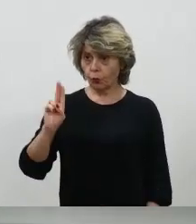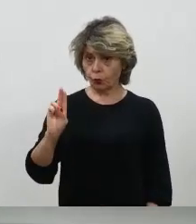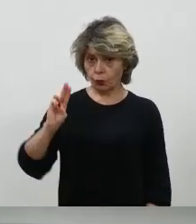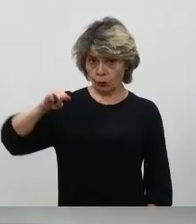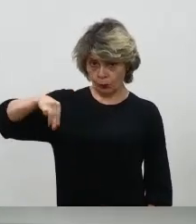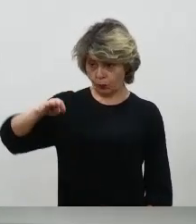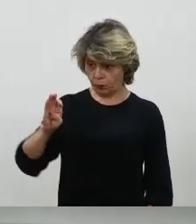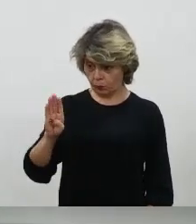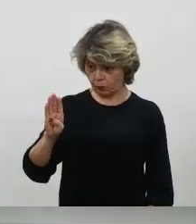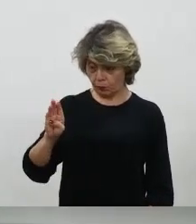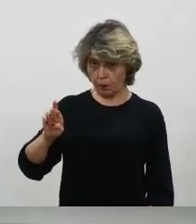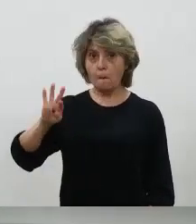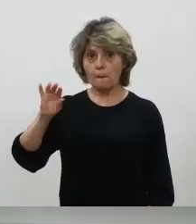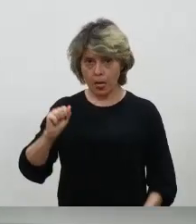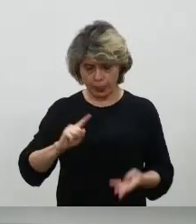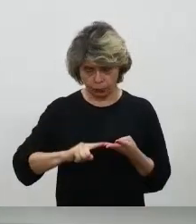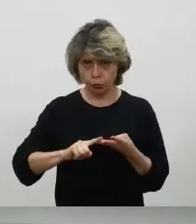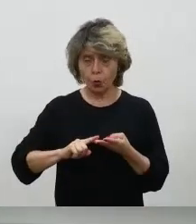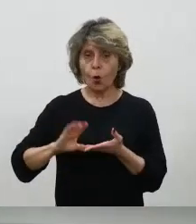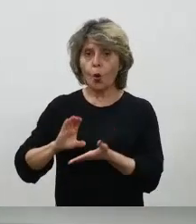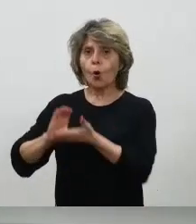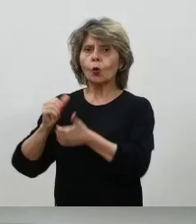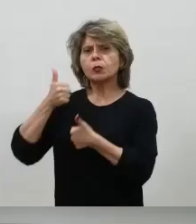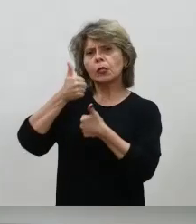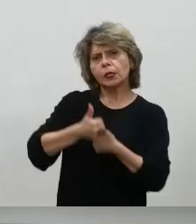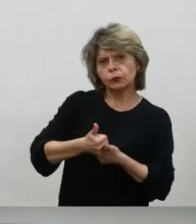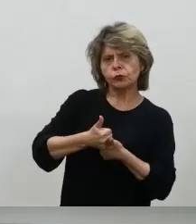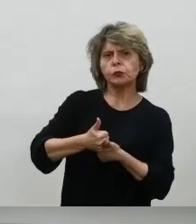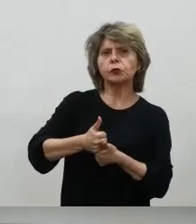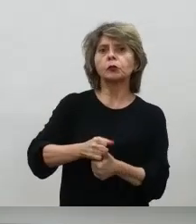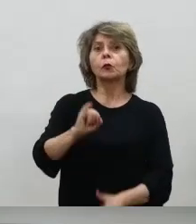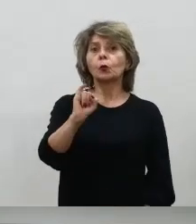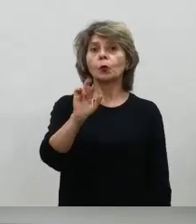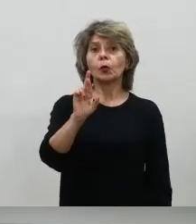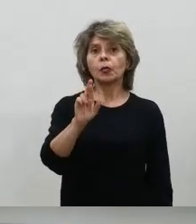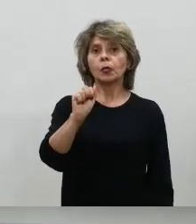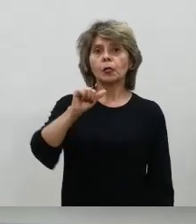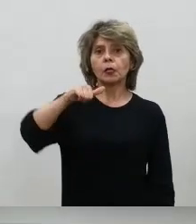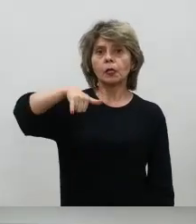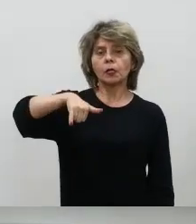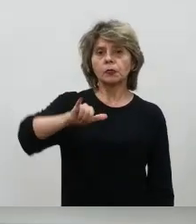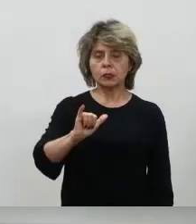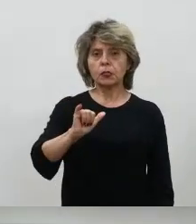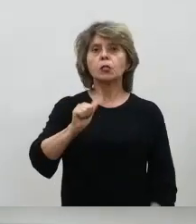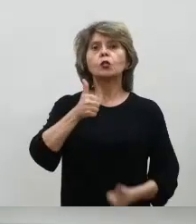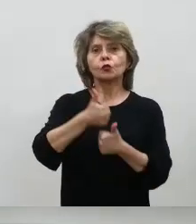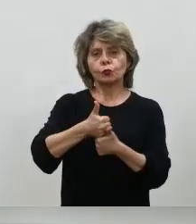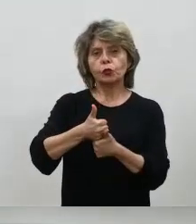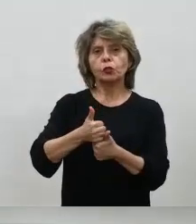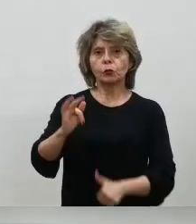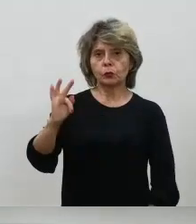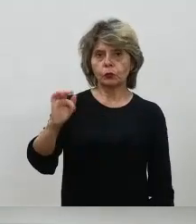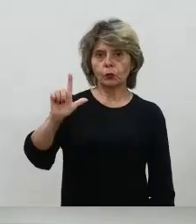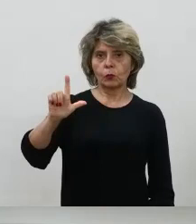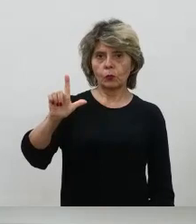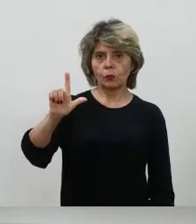substitutos Irani de Carvalho Júnior e Flávio Monteiro de Andrade A Luna e ainda o ilustríssimo senhor procurador de